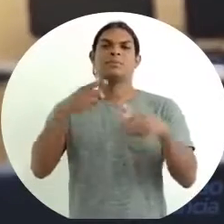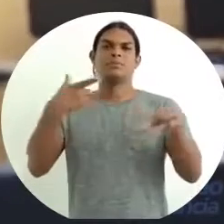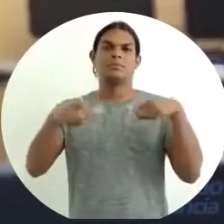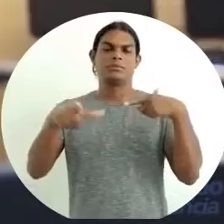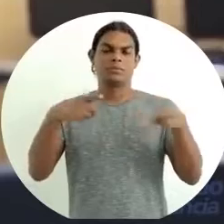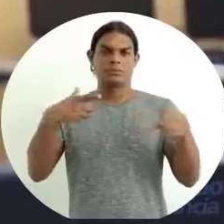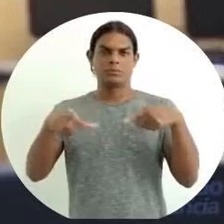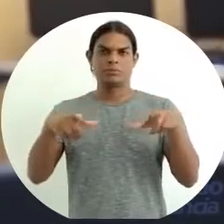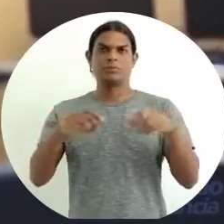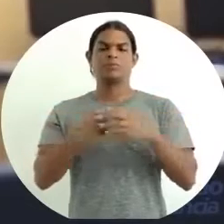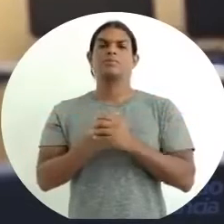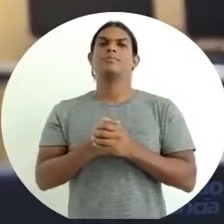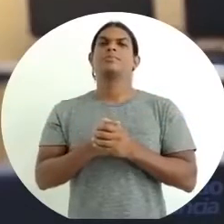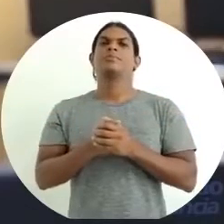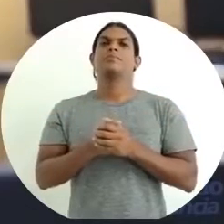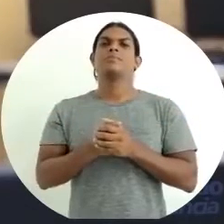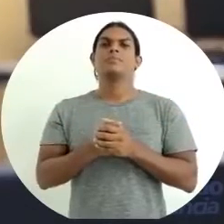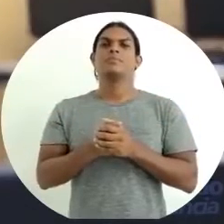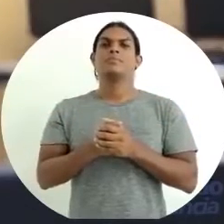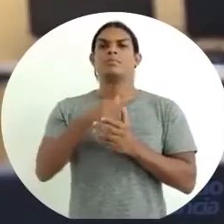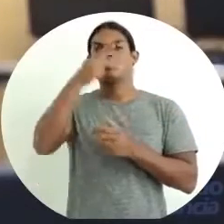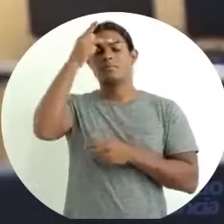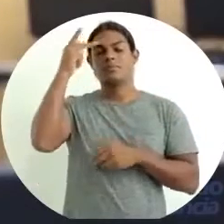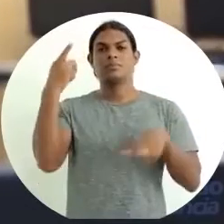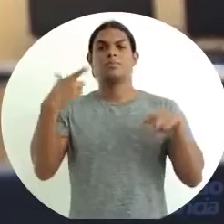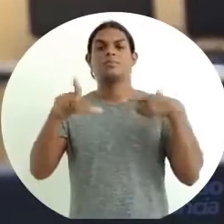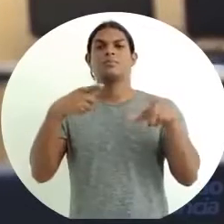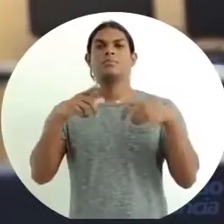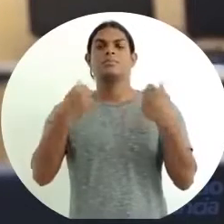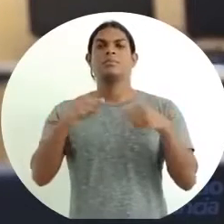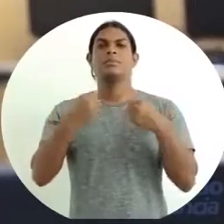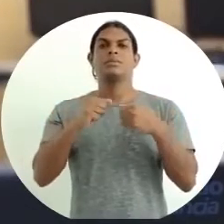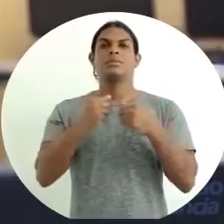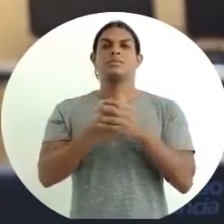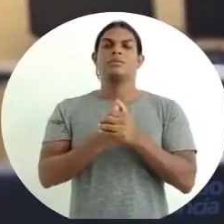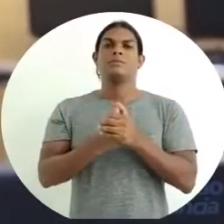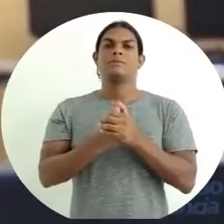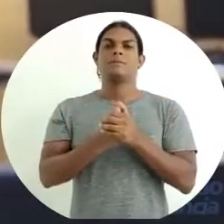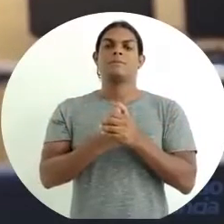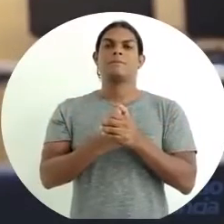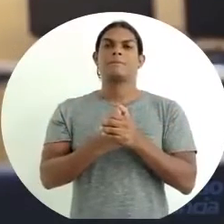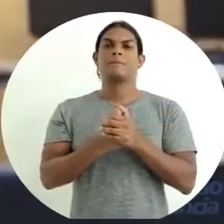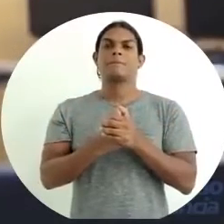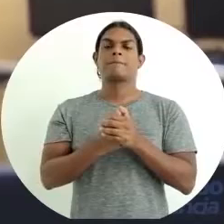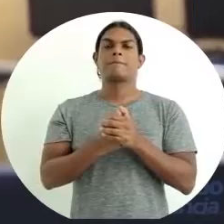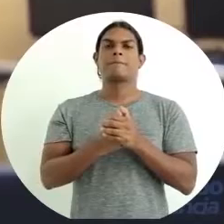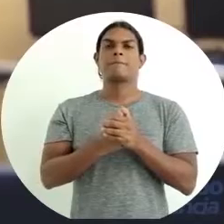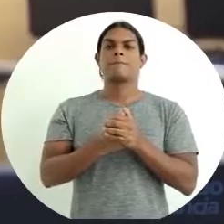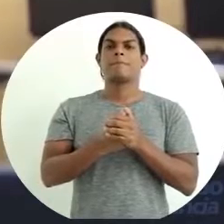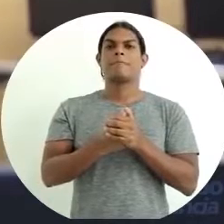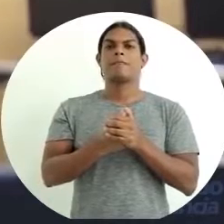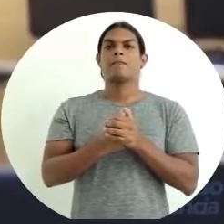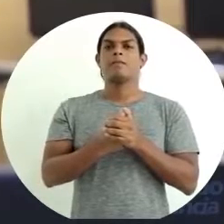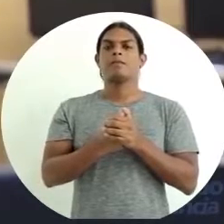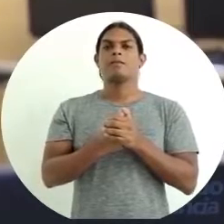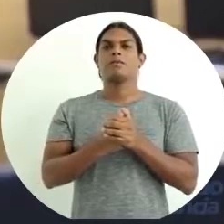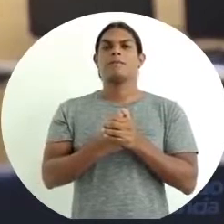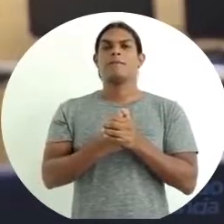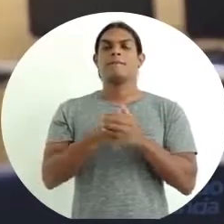empregador fazer a comunicação à Previdência Social, ou seja, a chamada CAT, Comunicação de Acidente do Trabalho.